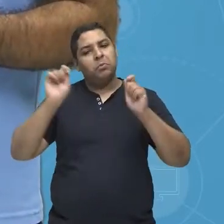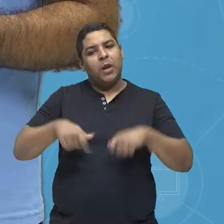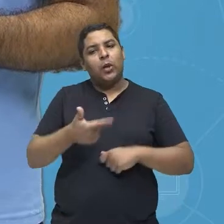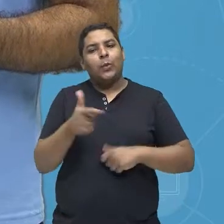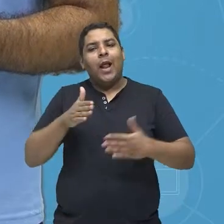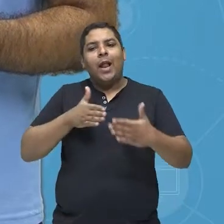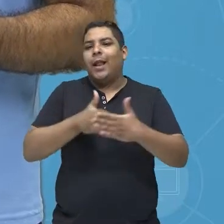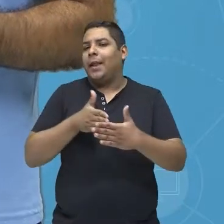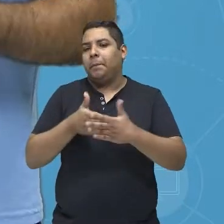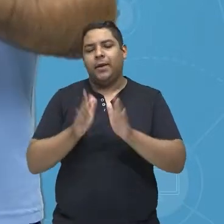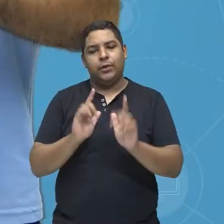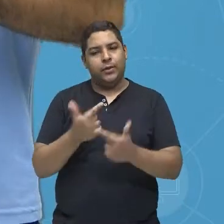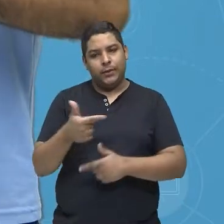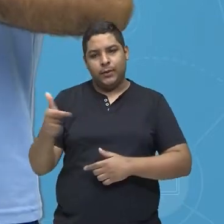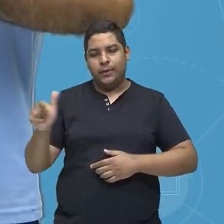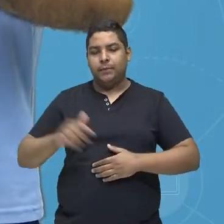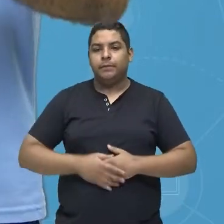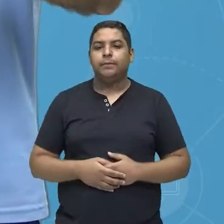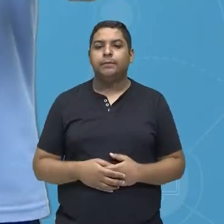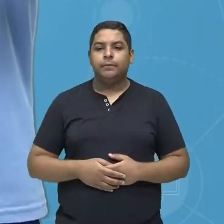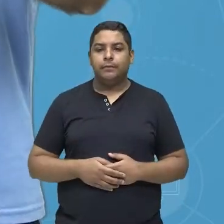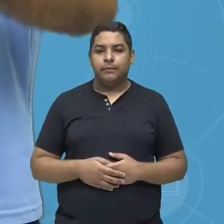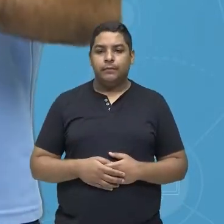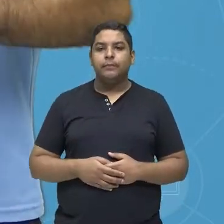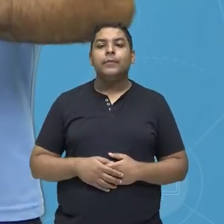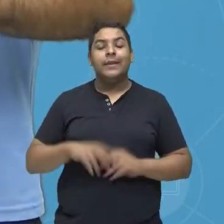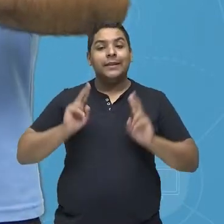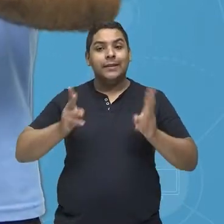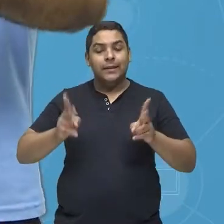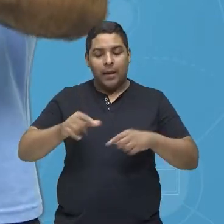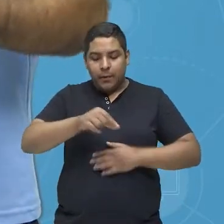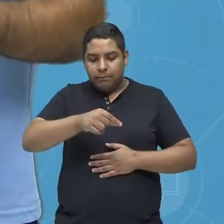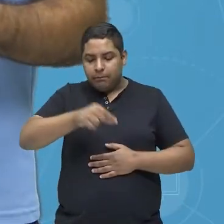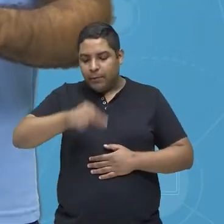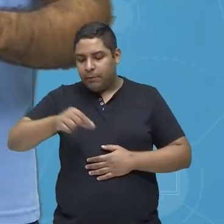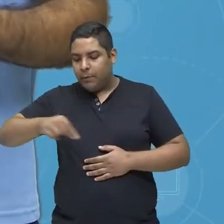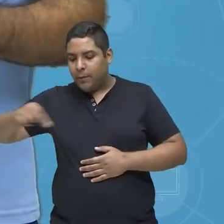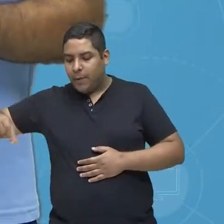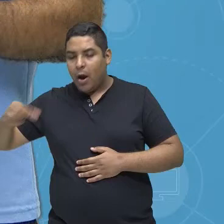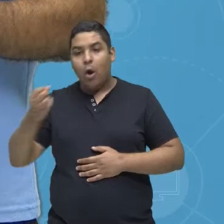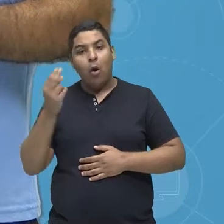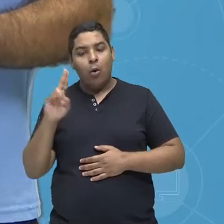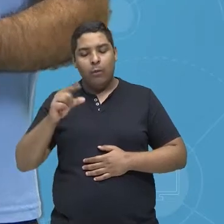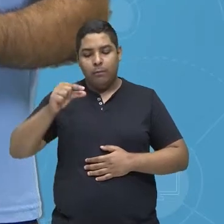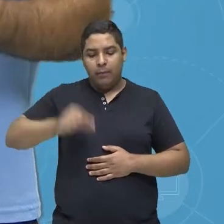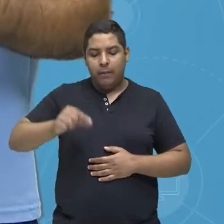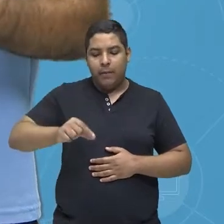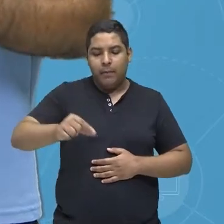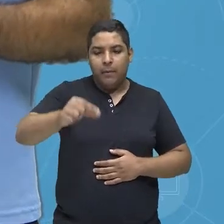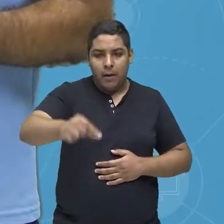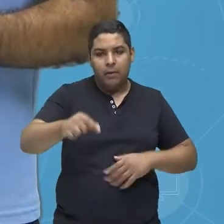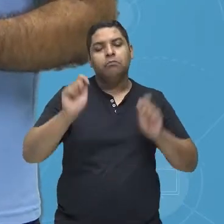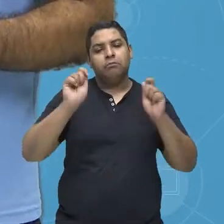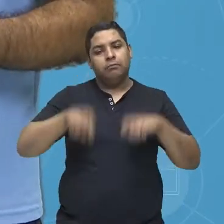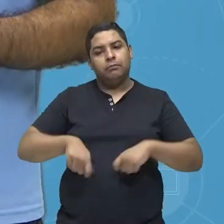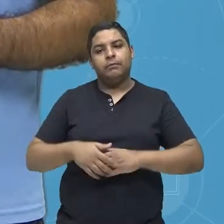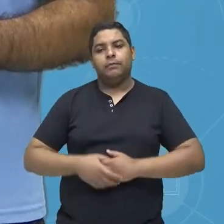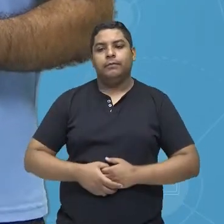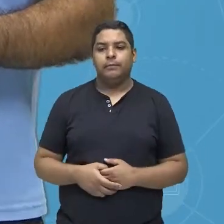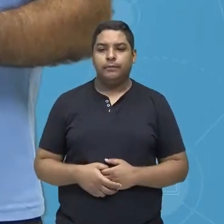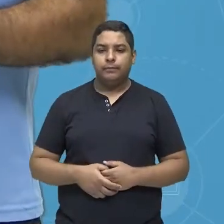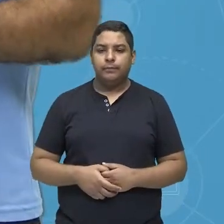casas para ele andar, mas sempre fazendo uma linha reta, ou para frente ou para o lado. Ok? Então, essa é a movimentação da